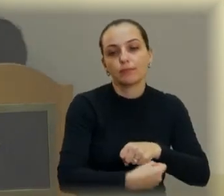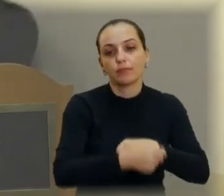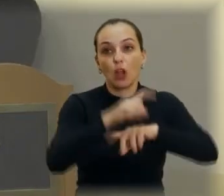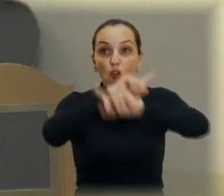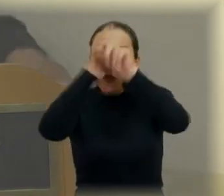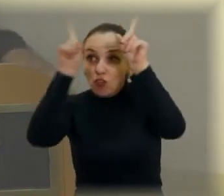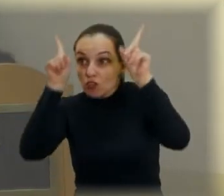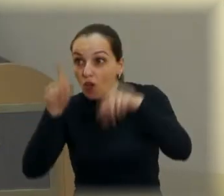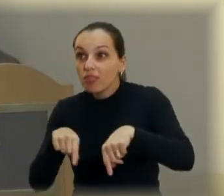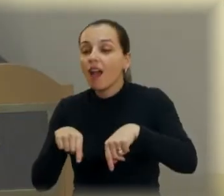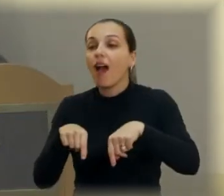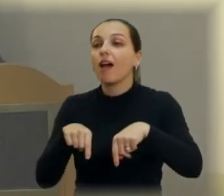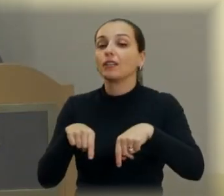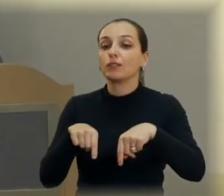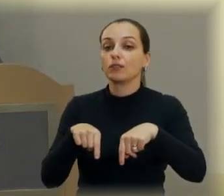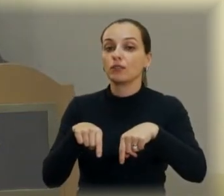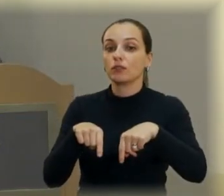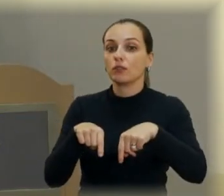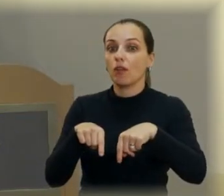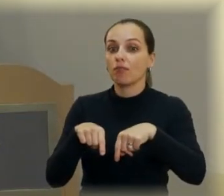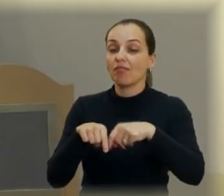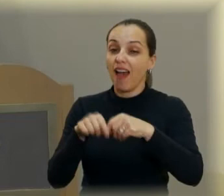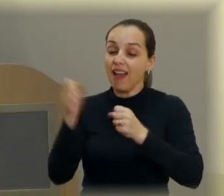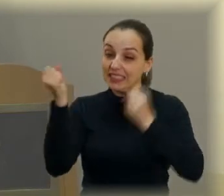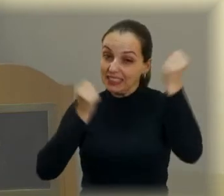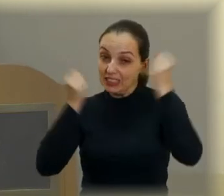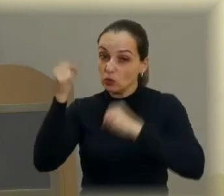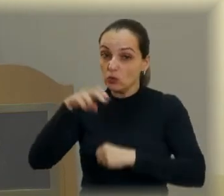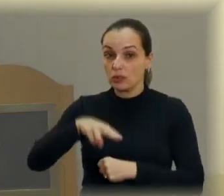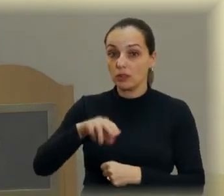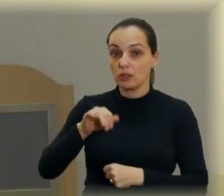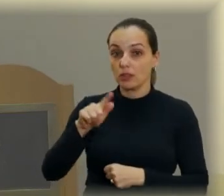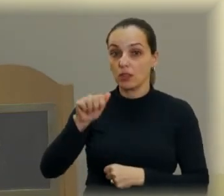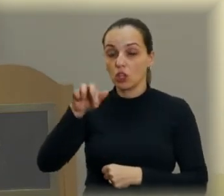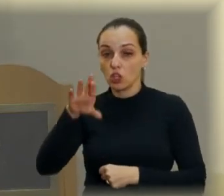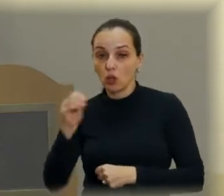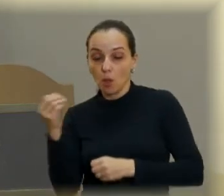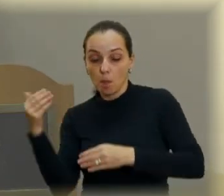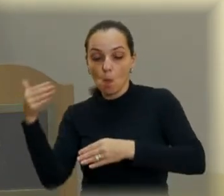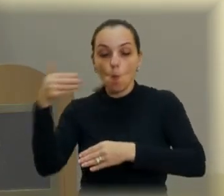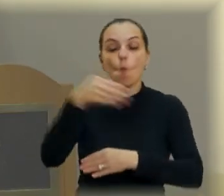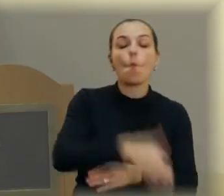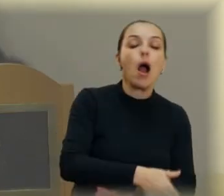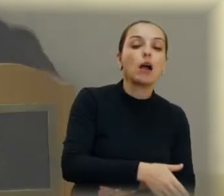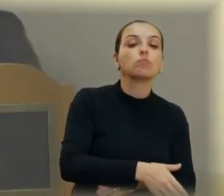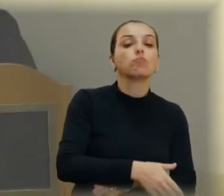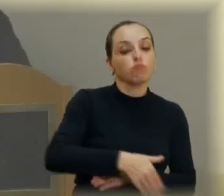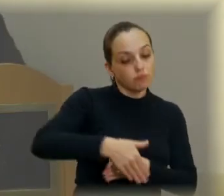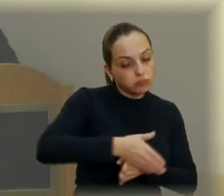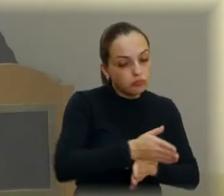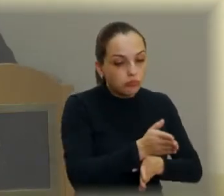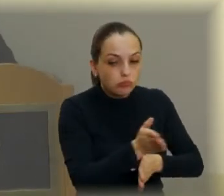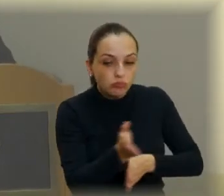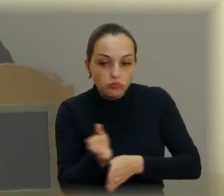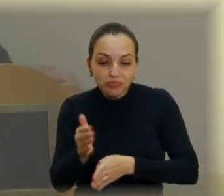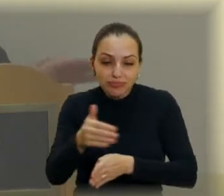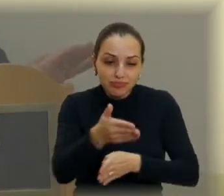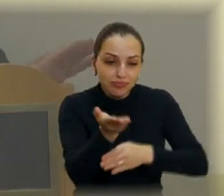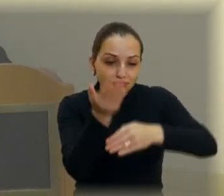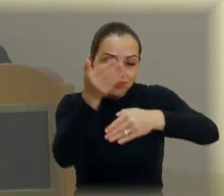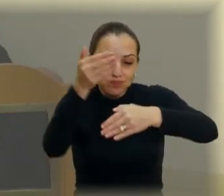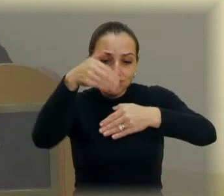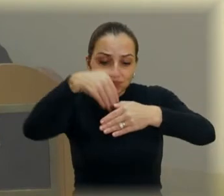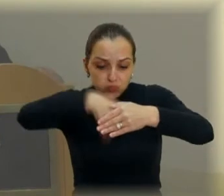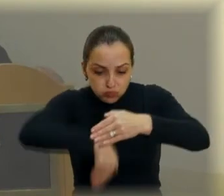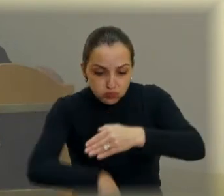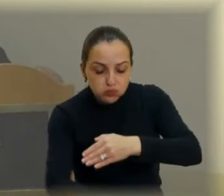sai bem pela Rua Américo quem vai naquele Supermercado vencedor também o mesmo caminho e isso tá